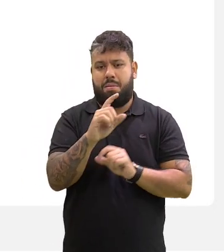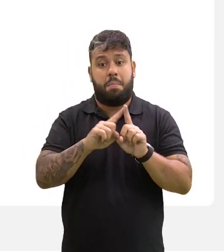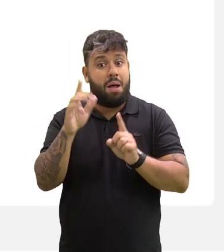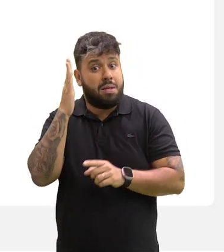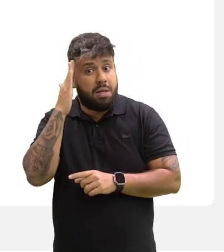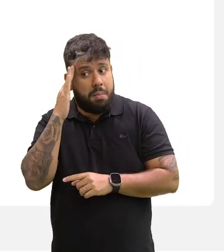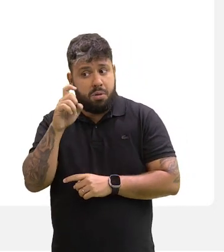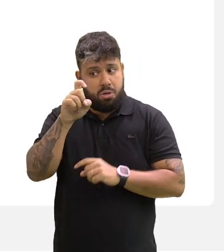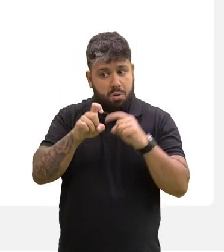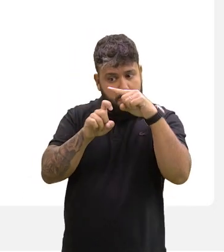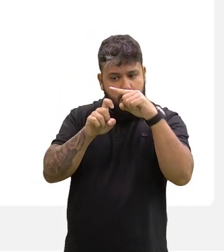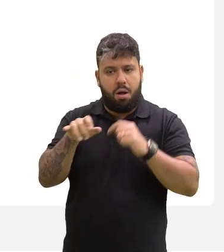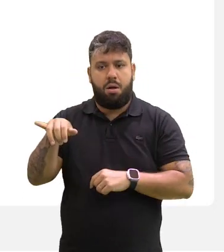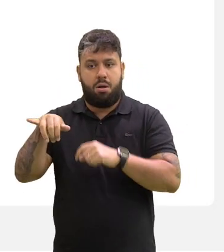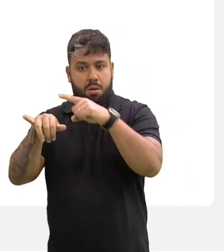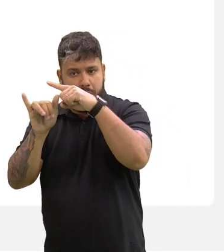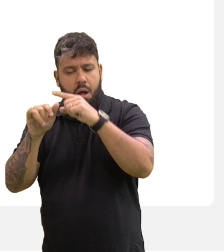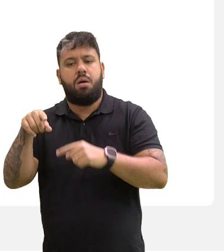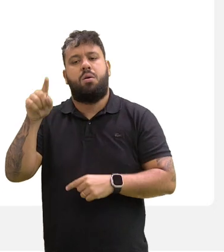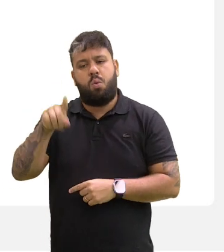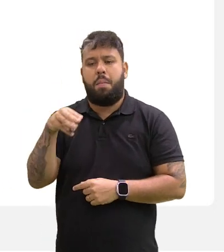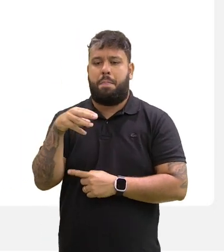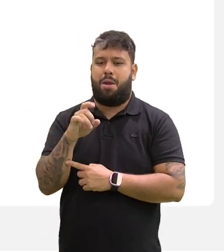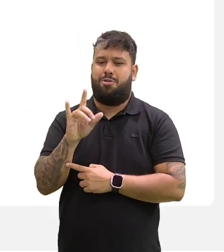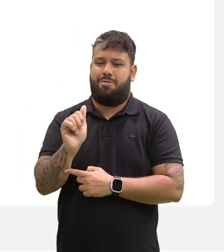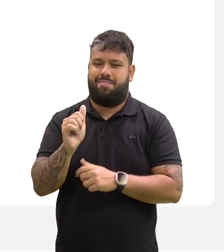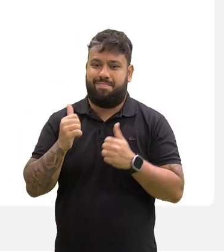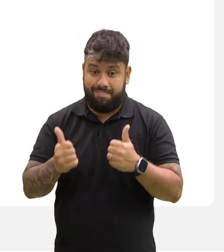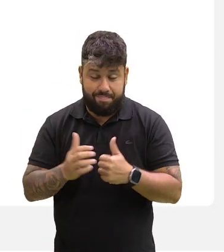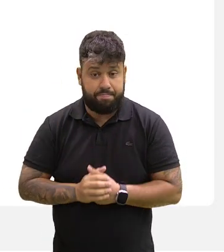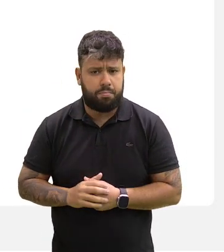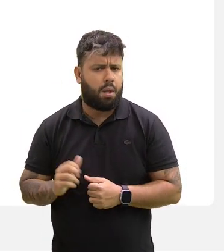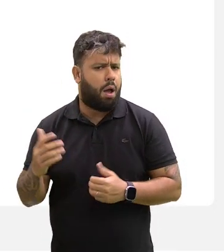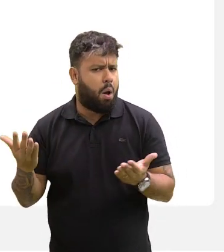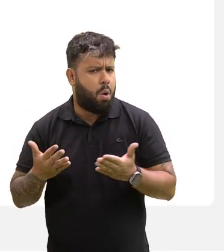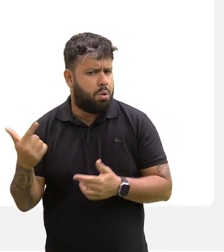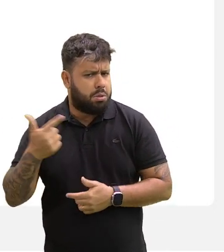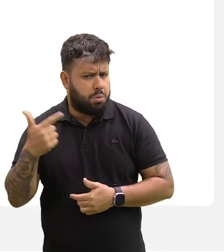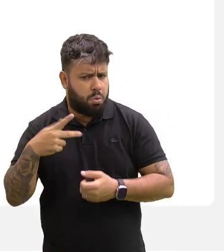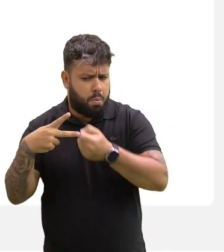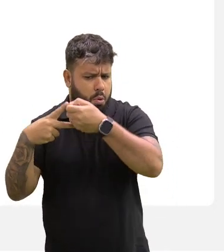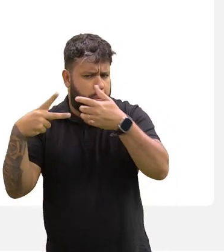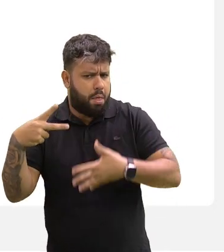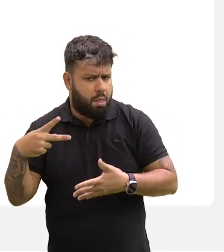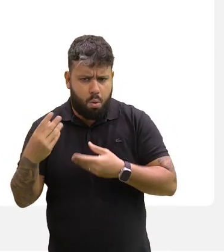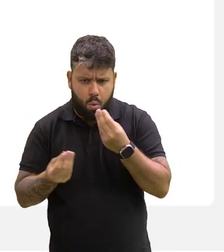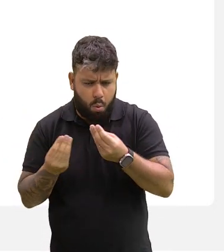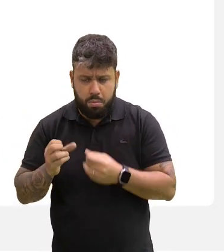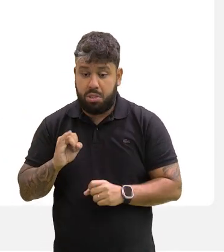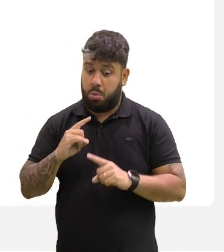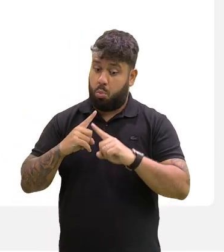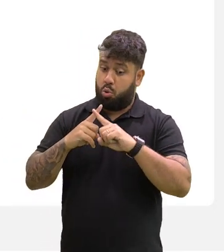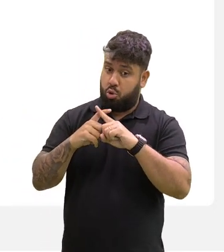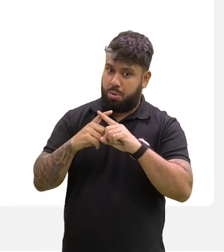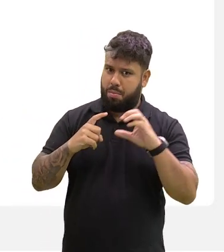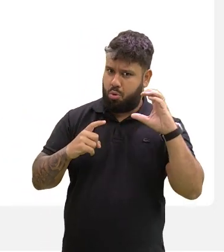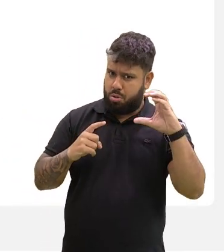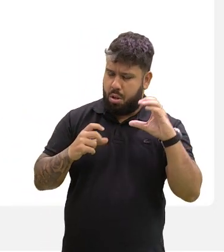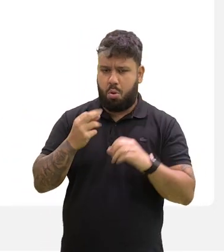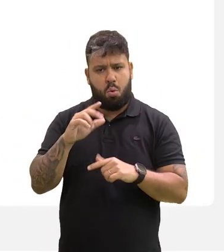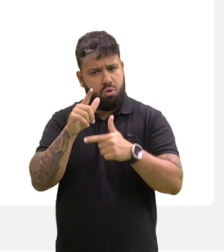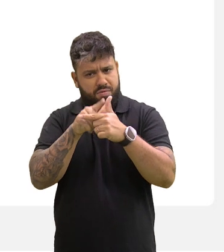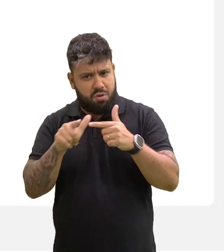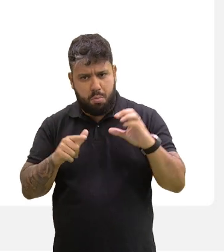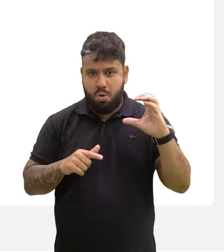médias. Propriedade 2. Multiplicando-se ou dividindo-se uma constante c, diferente de zero, é claro,